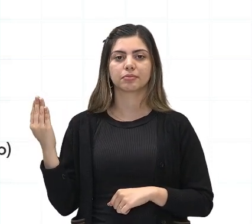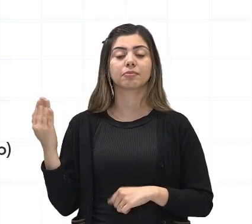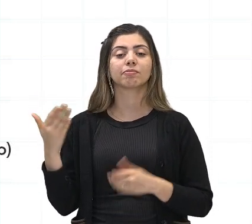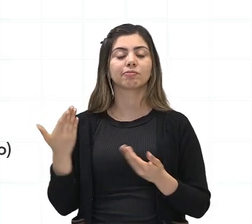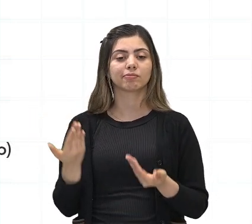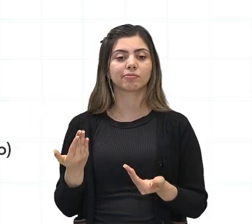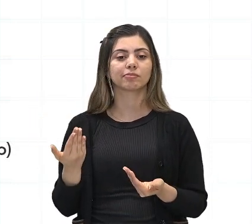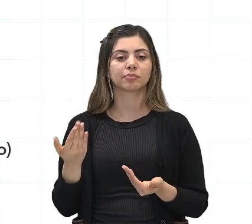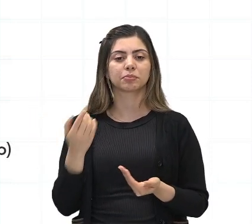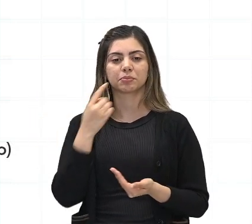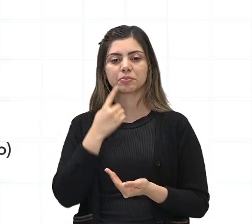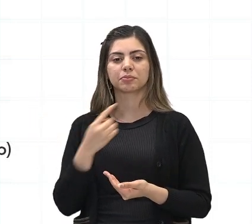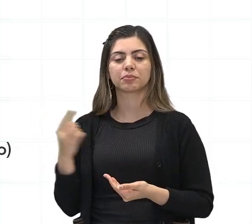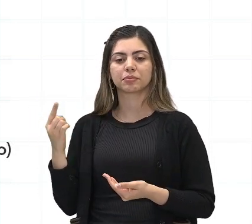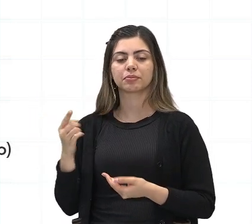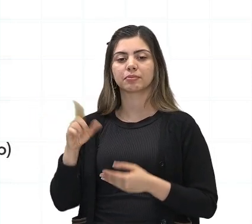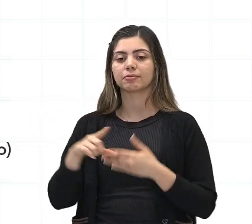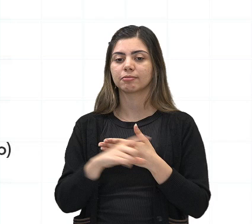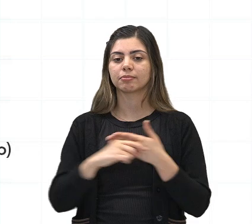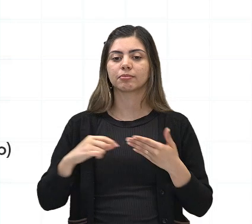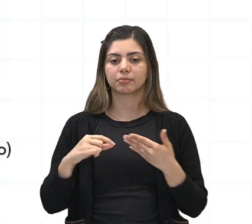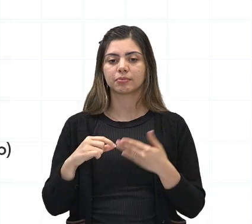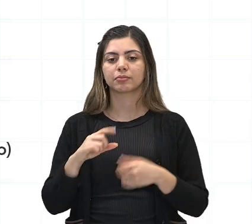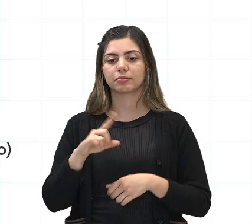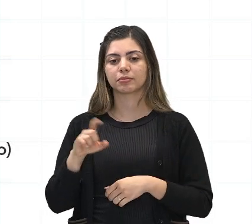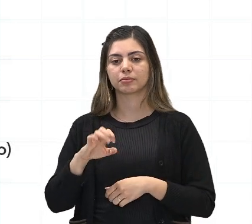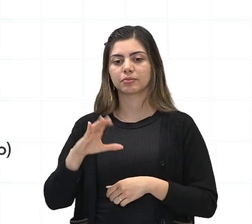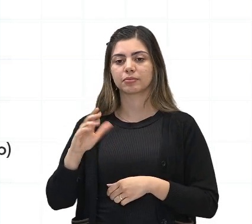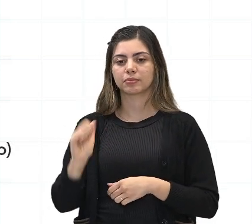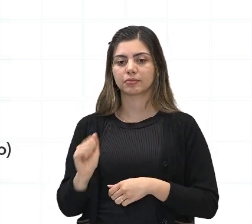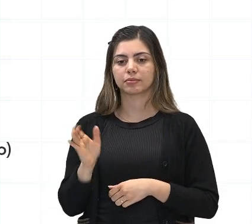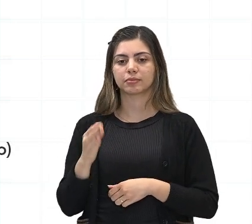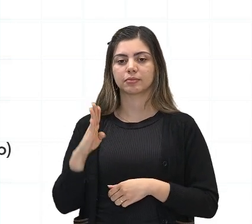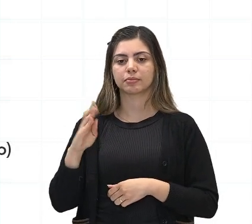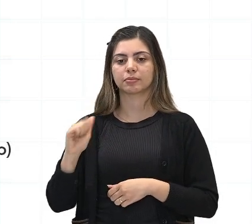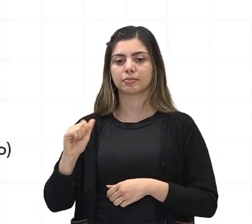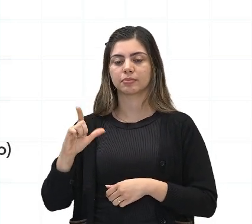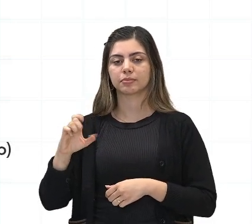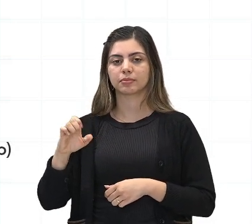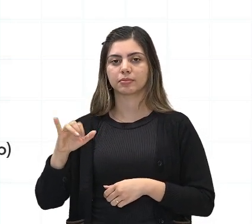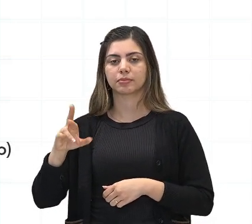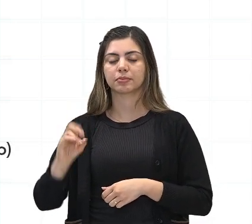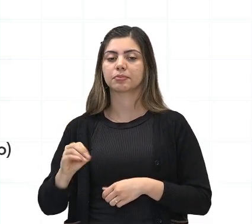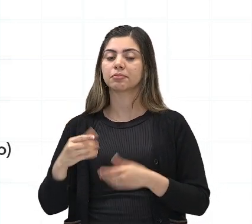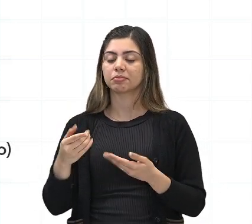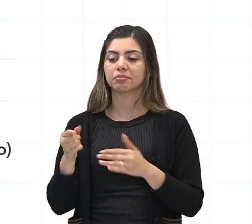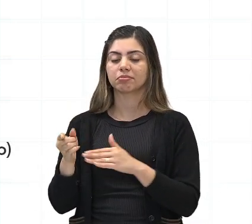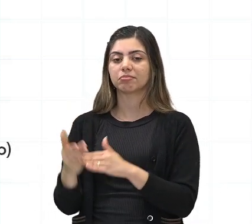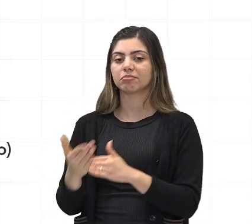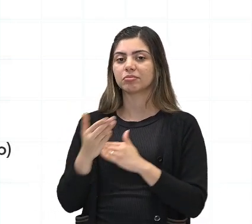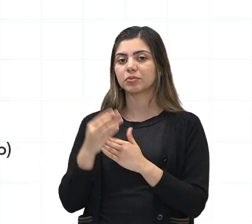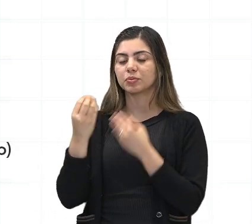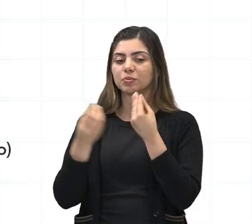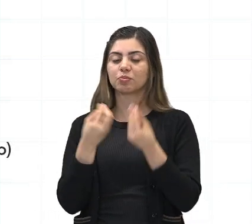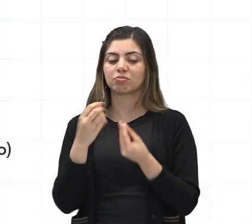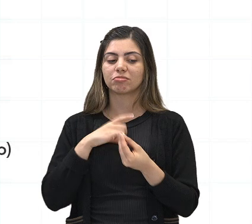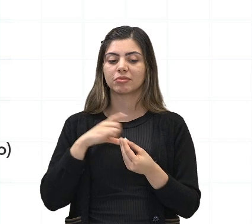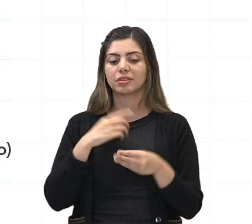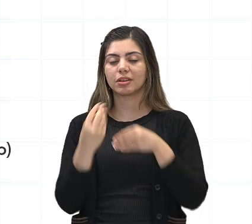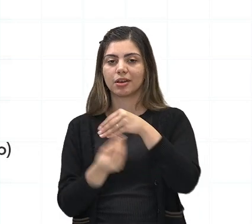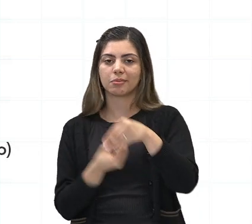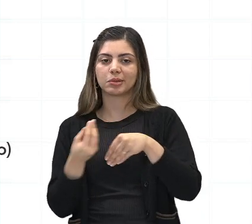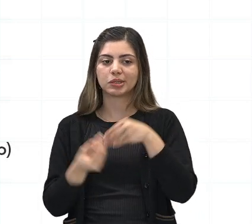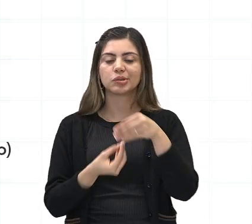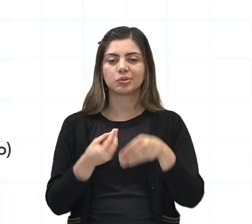do approach aí do nosso queridíssimo compositor Zé Cabaleiro, que ajuda a ilustrar um pouquinho de como funciona a